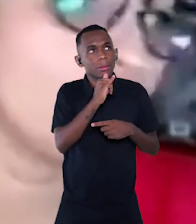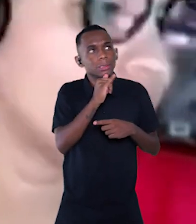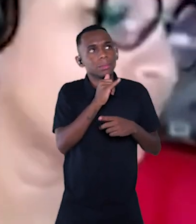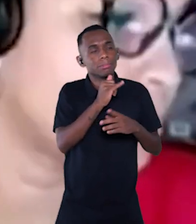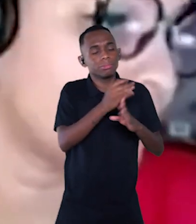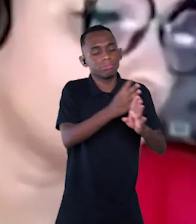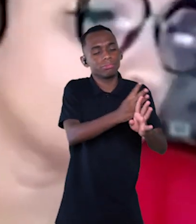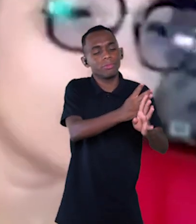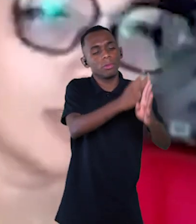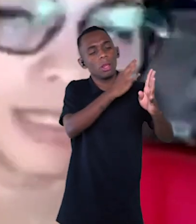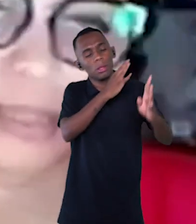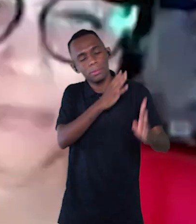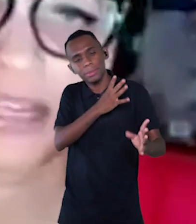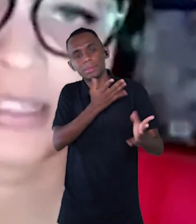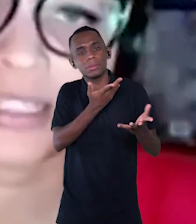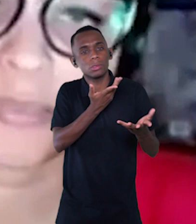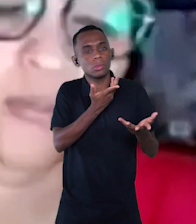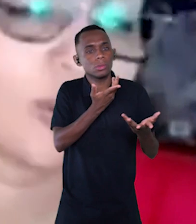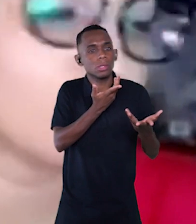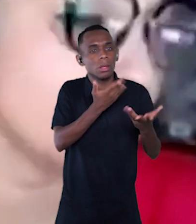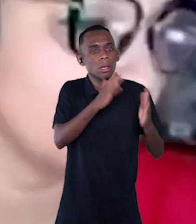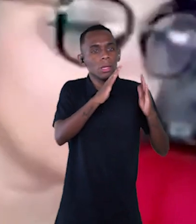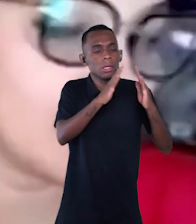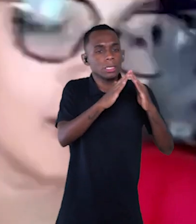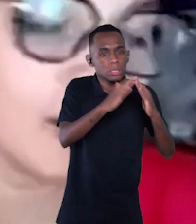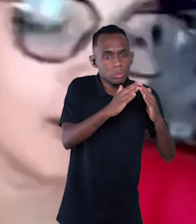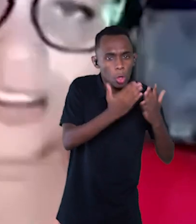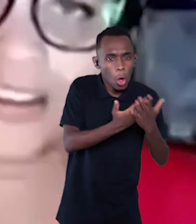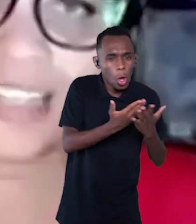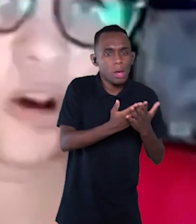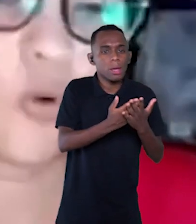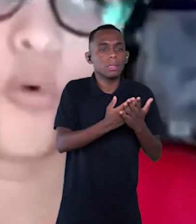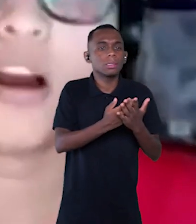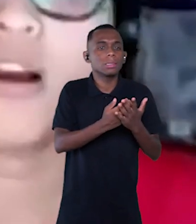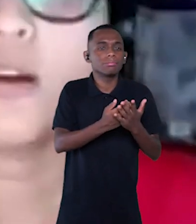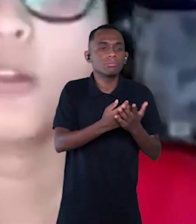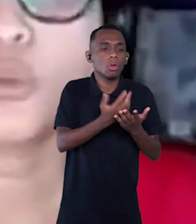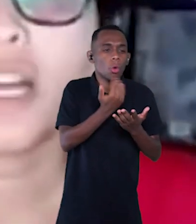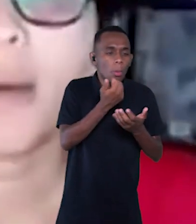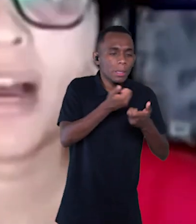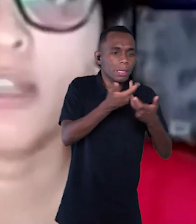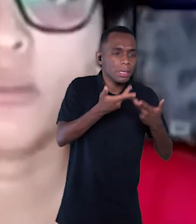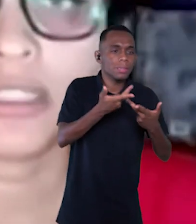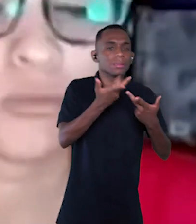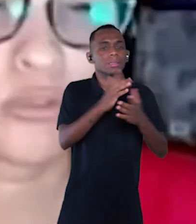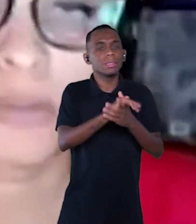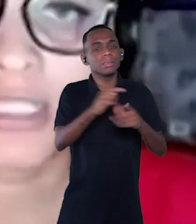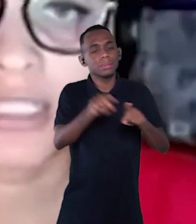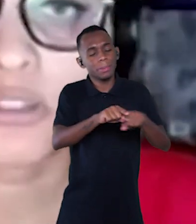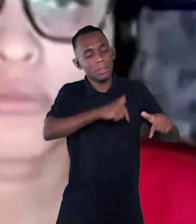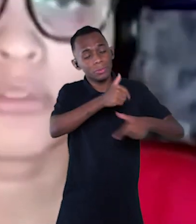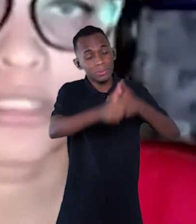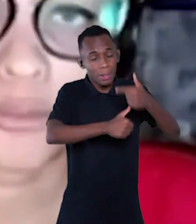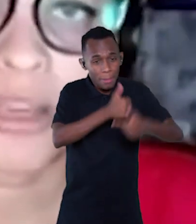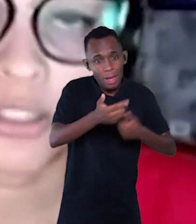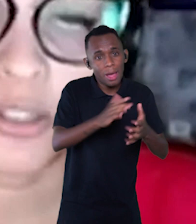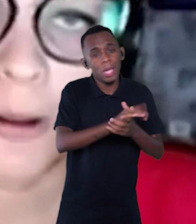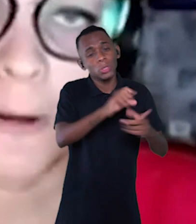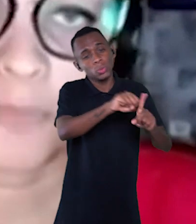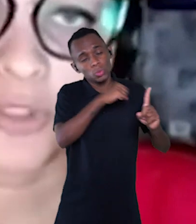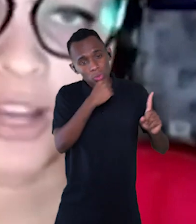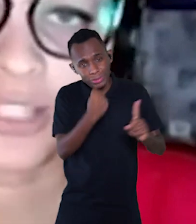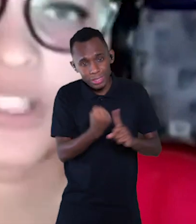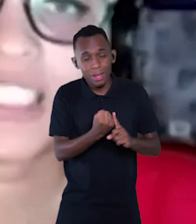na escola, esperando uma cesta básica da prefeitura, na rua, no trabalho, elas são desumanizadas